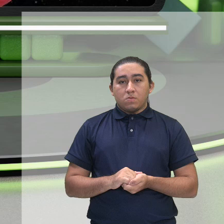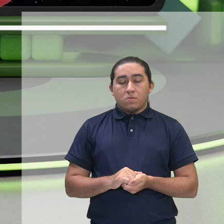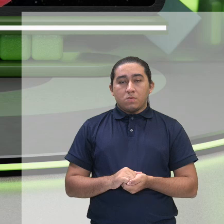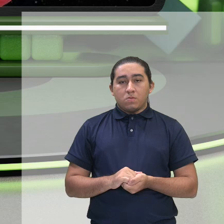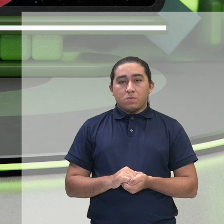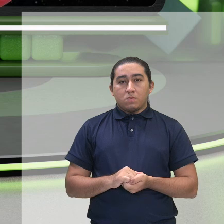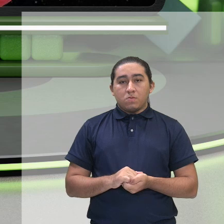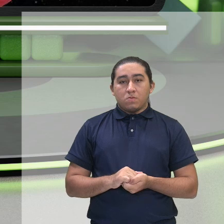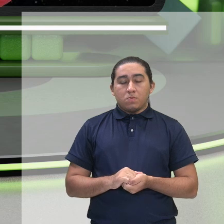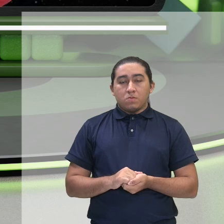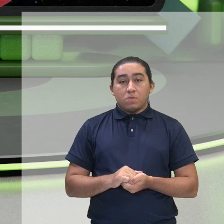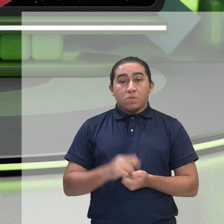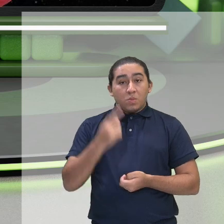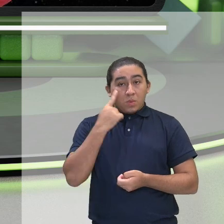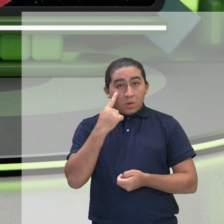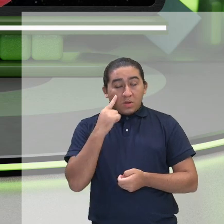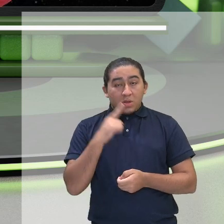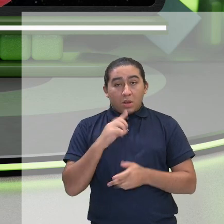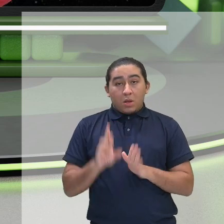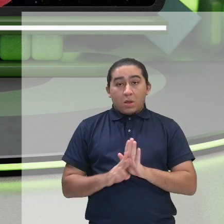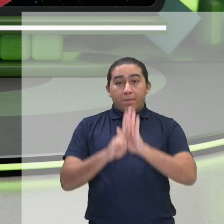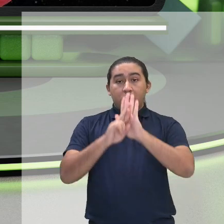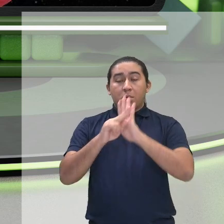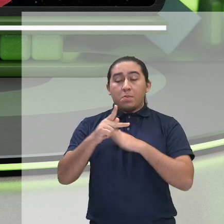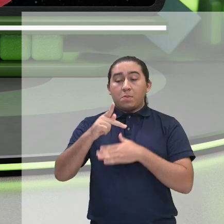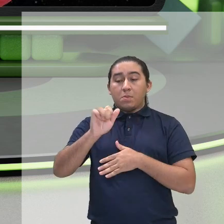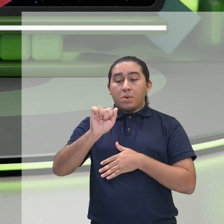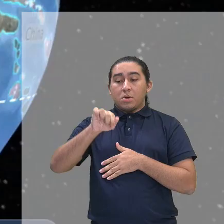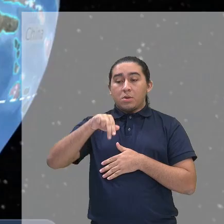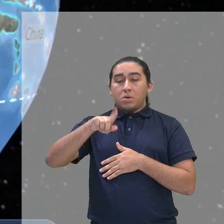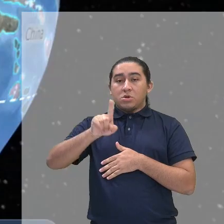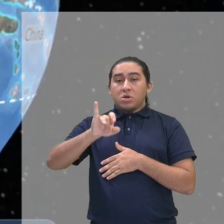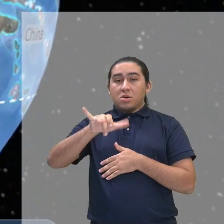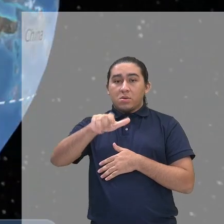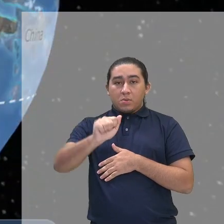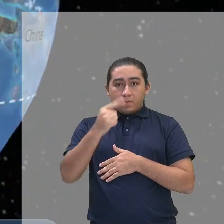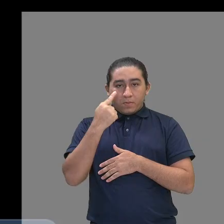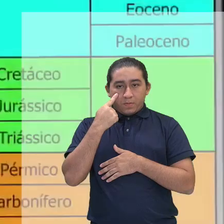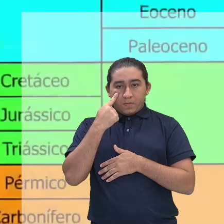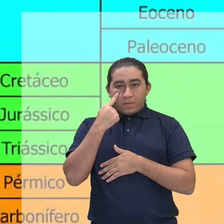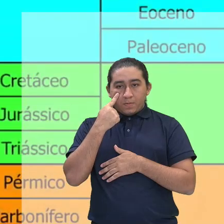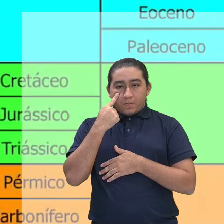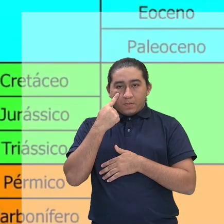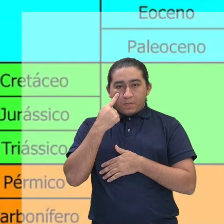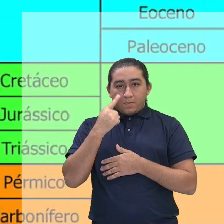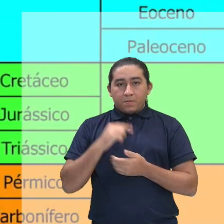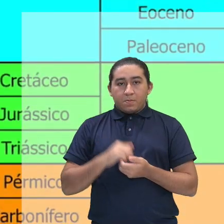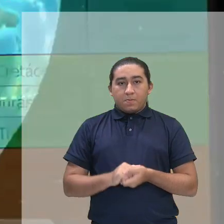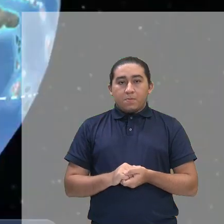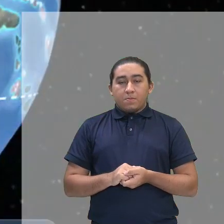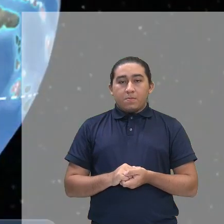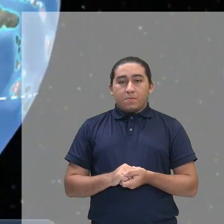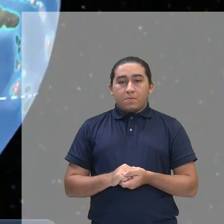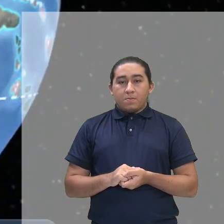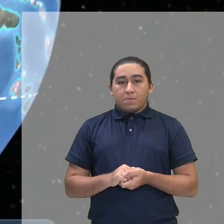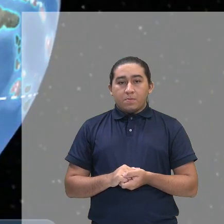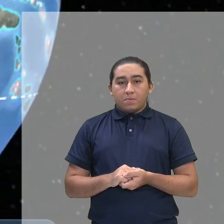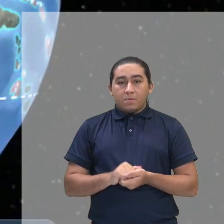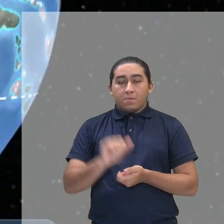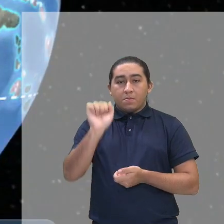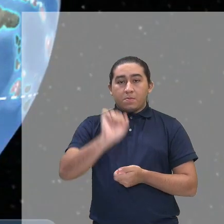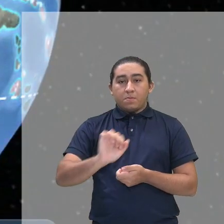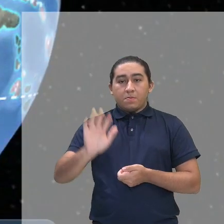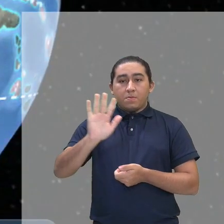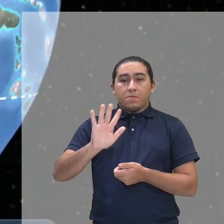Olha só, aqui a gente tem a representação da Pangeia, vocês estão observando? Olha só, a gente observa aqui nessa imagem,